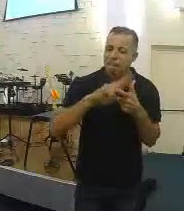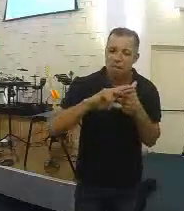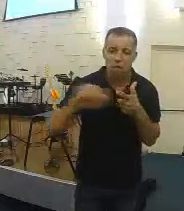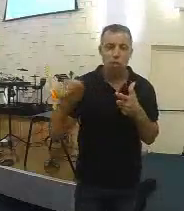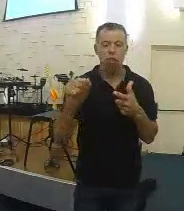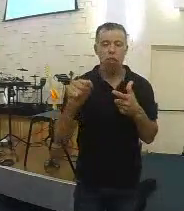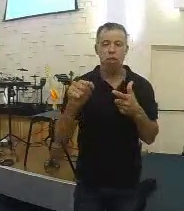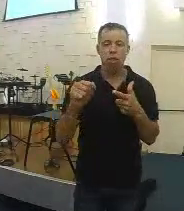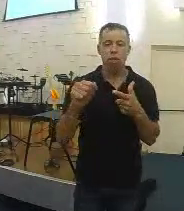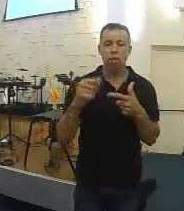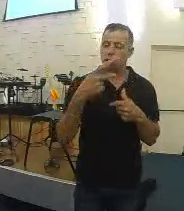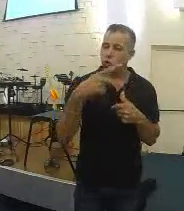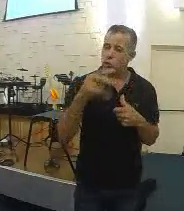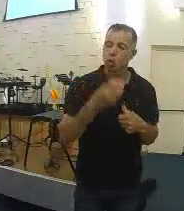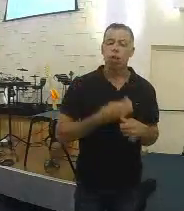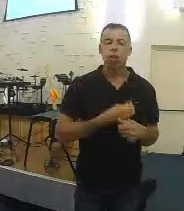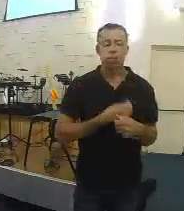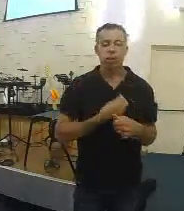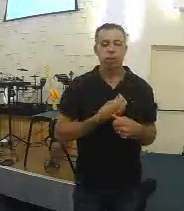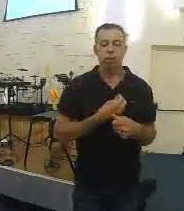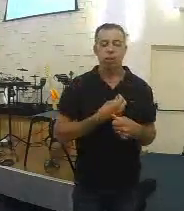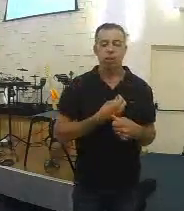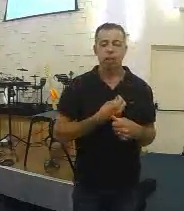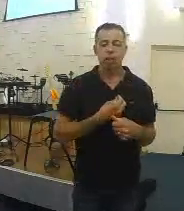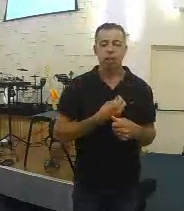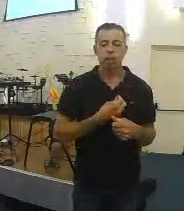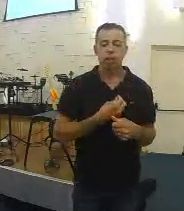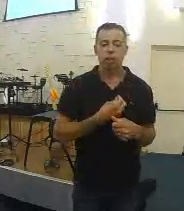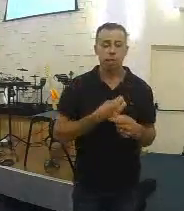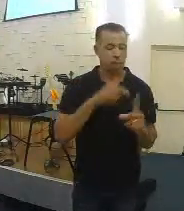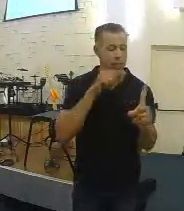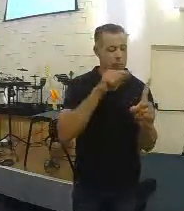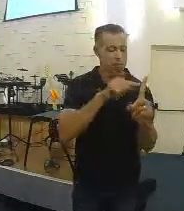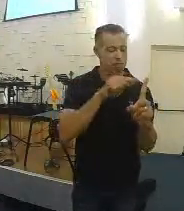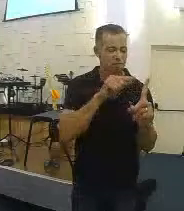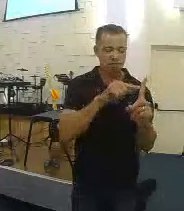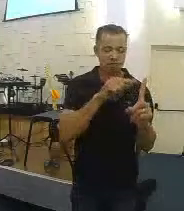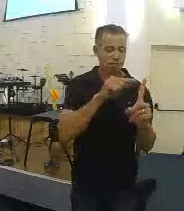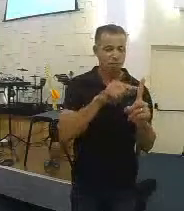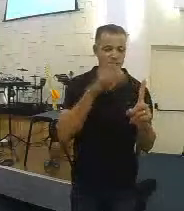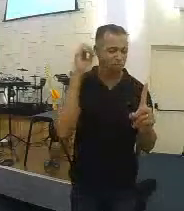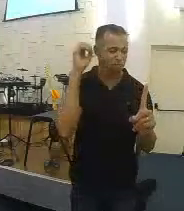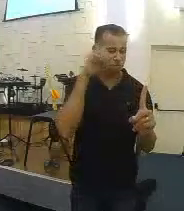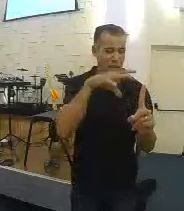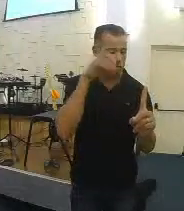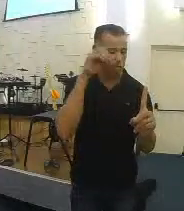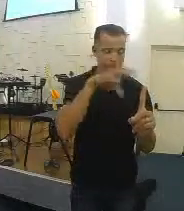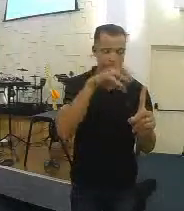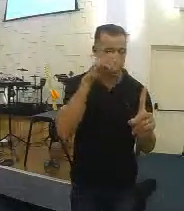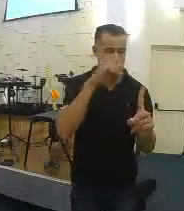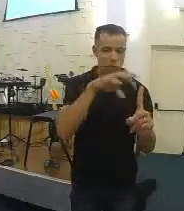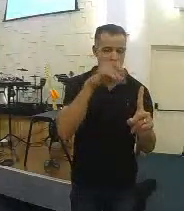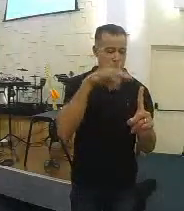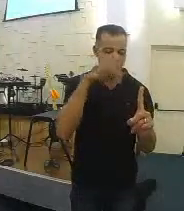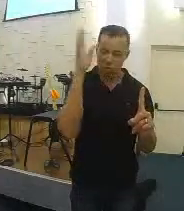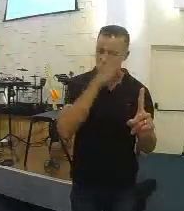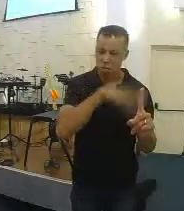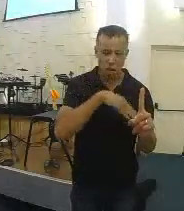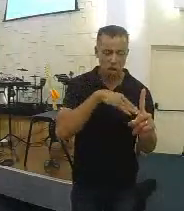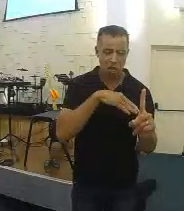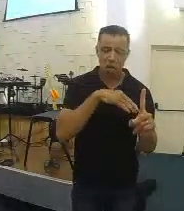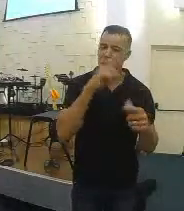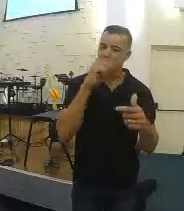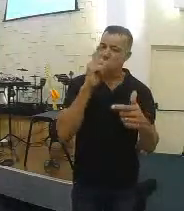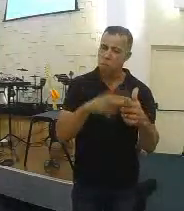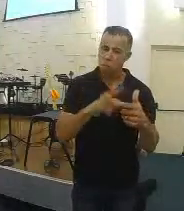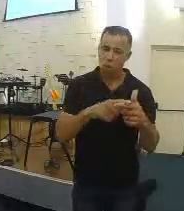um presente de Deus. Mica e Jonatas se deixaram contaminar por um tempo em Israel em que a vida tinha pouco valor. Irmãos,